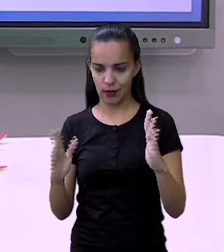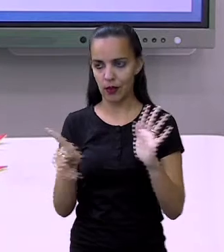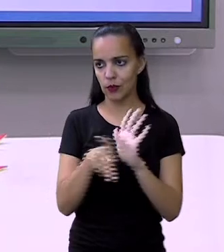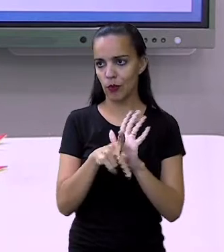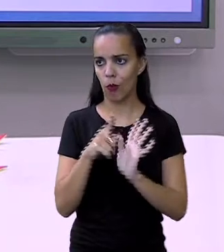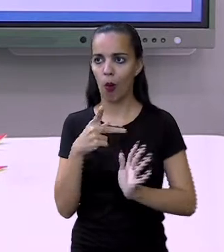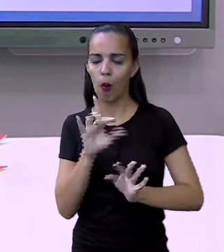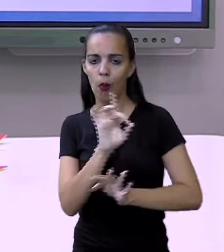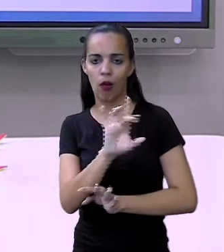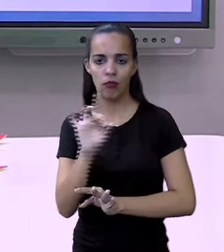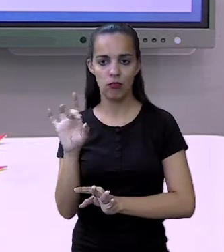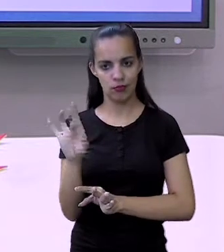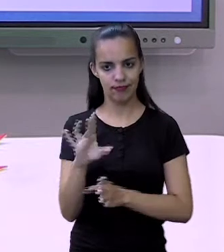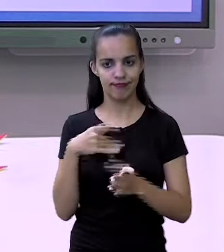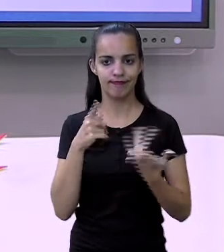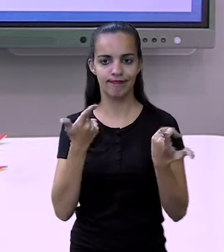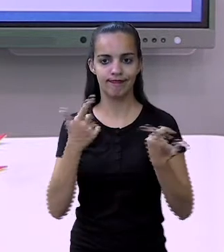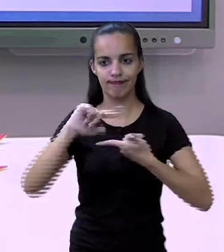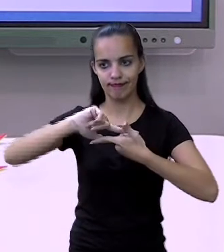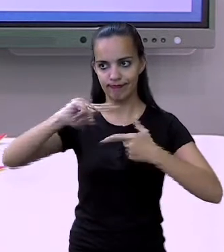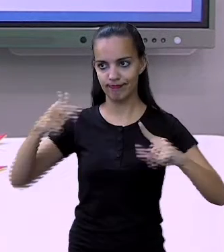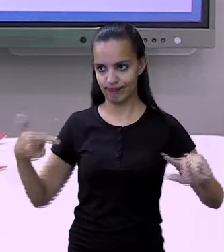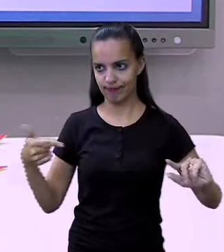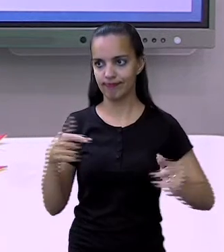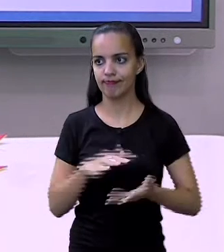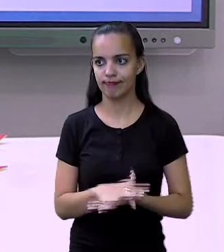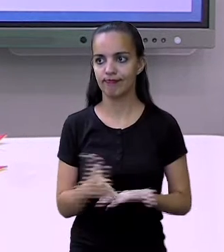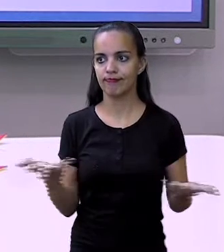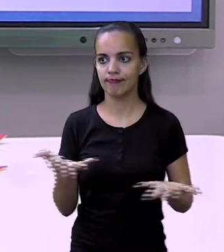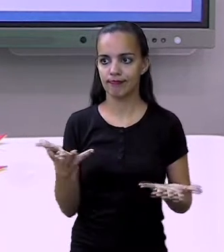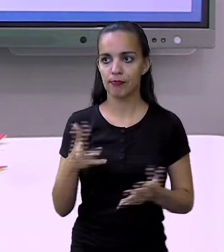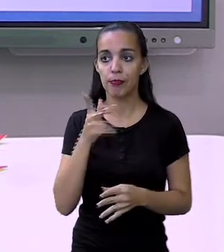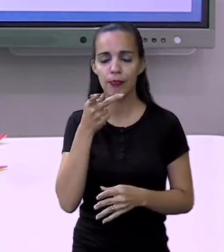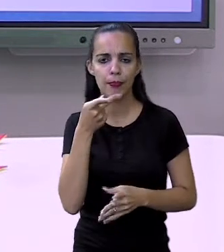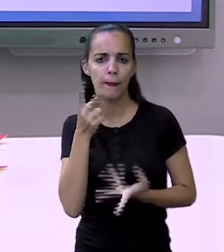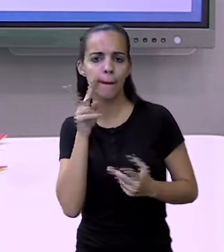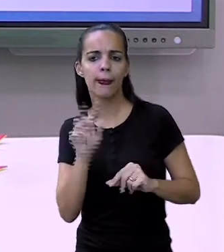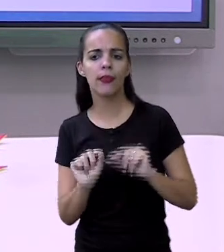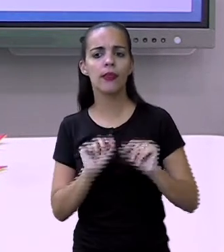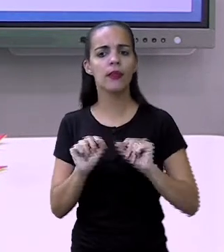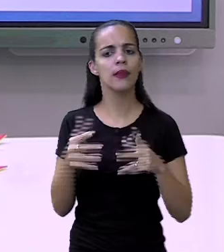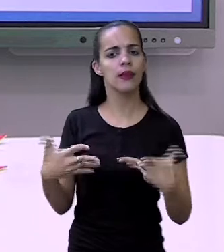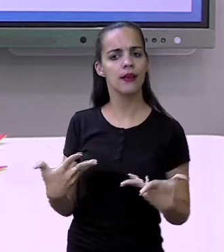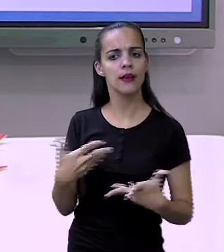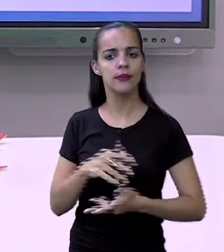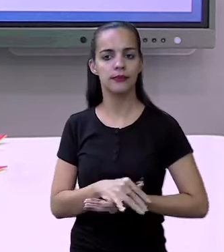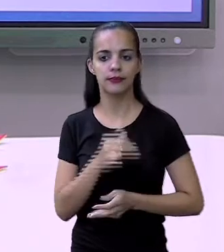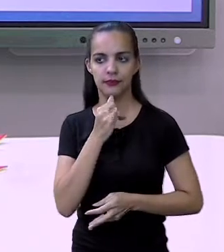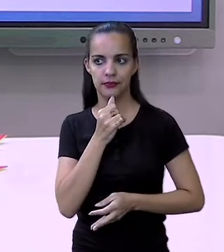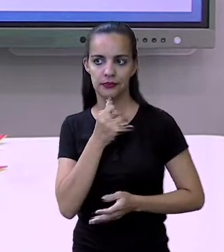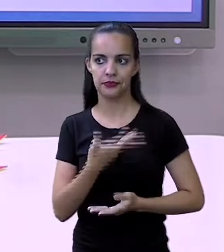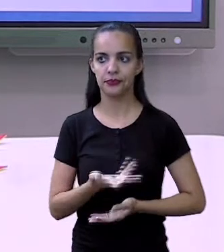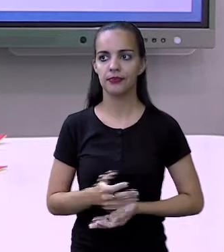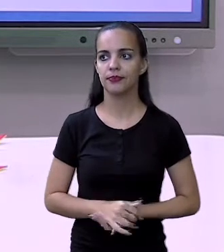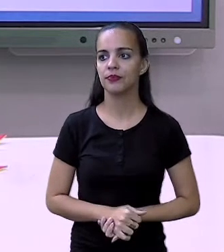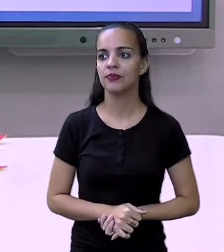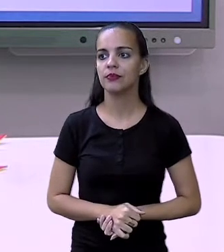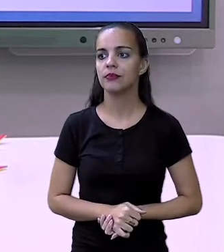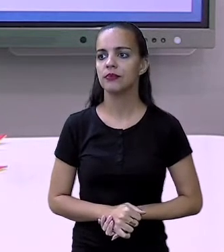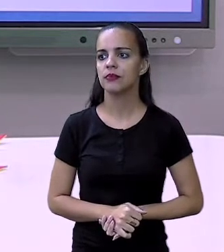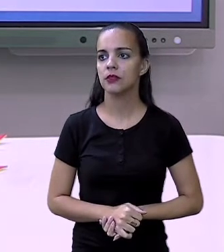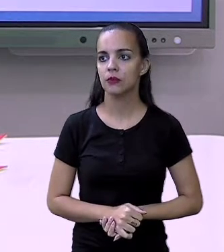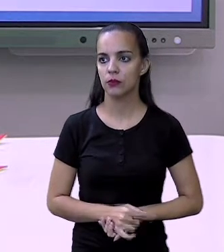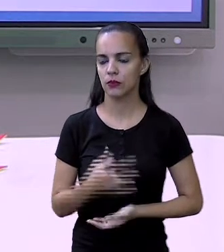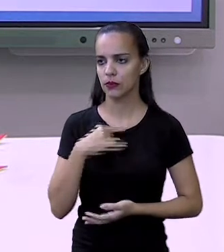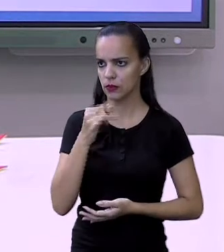eu tenho a razão de proporcionalidade, eu vou olhar da mesma forma. Lados proporcionais a